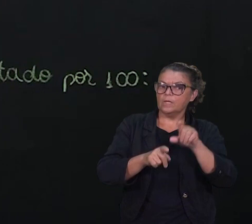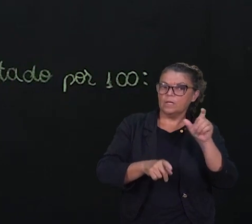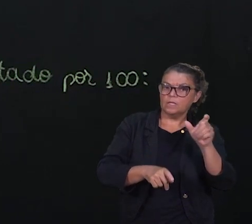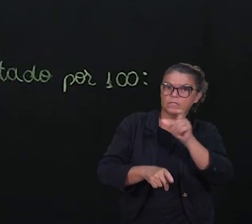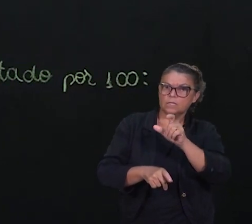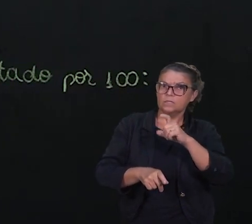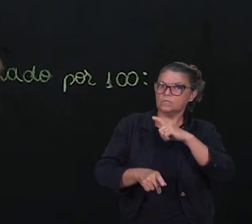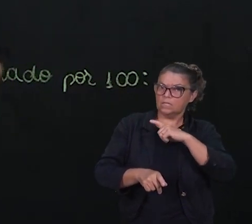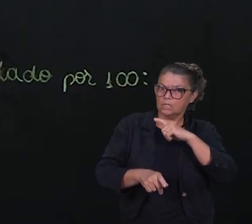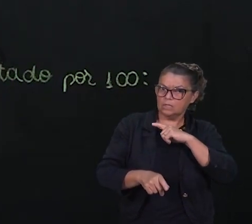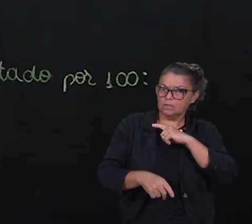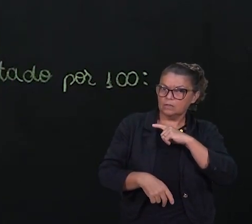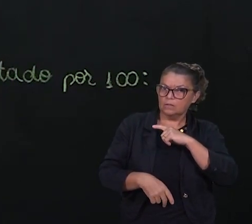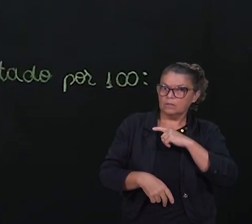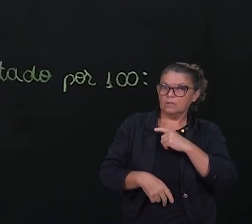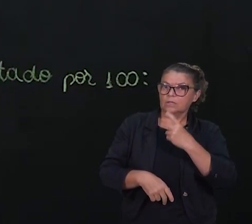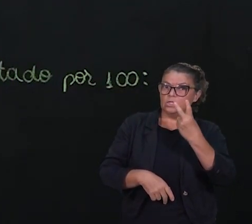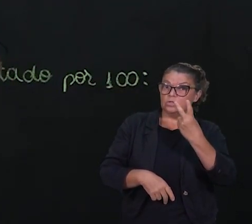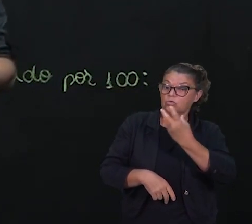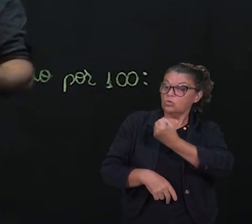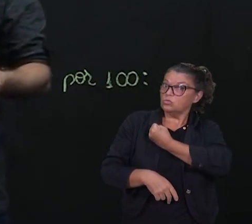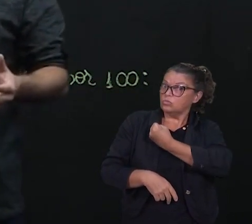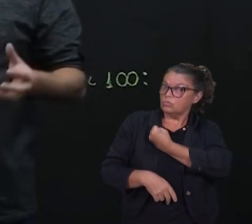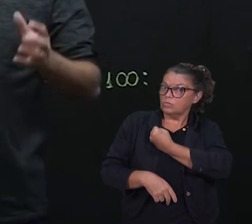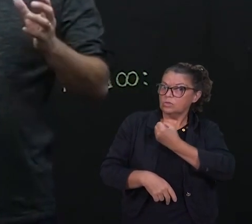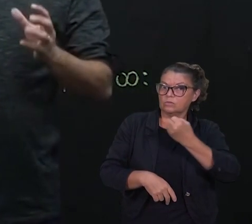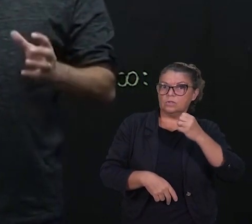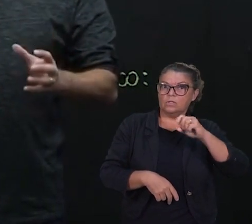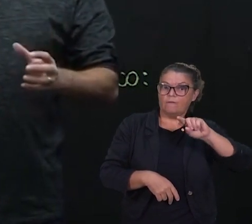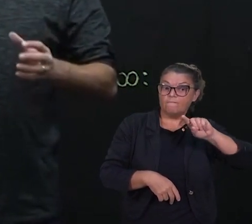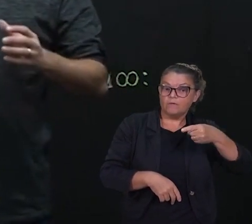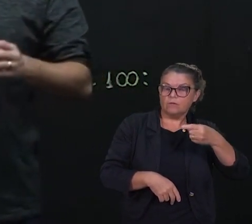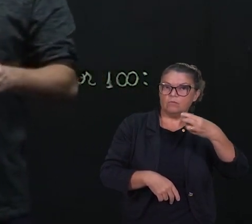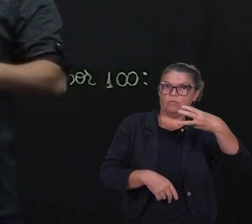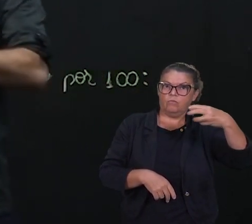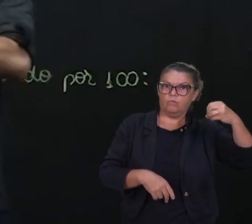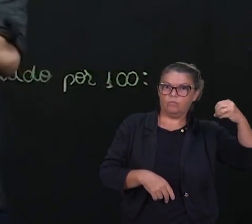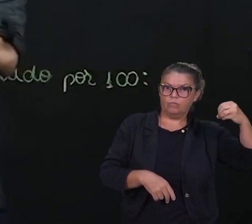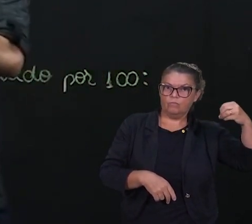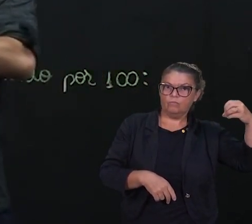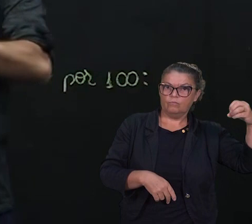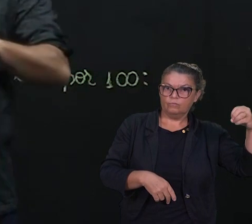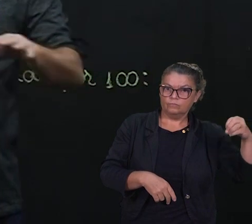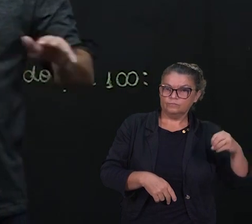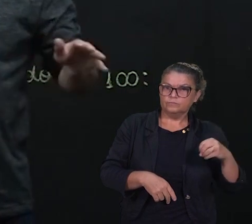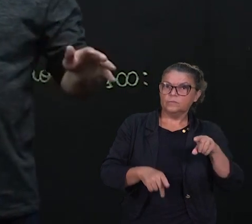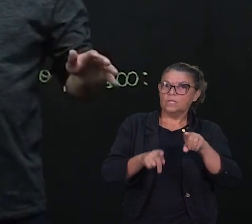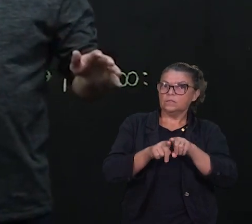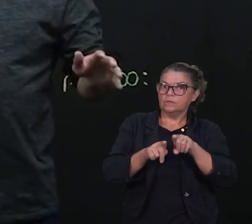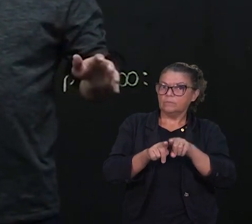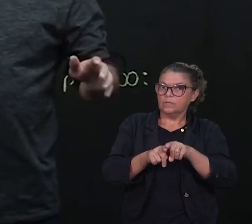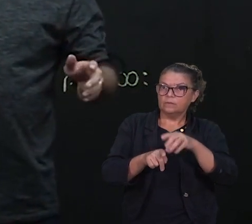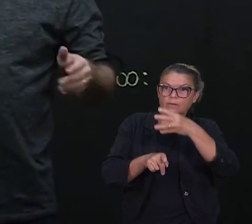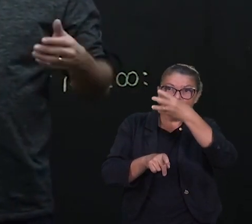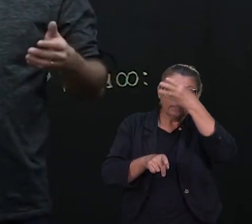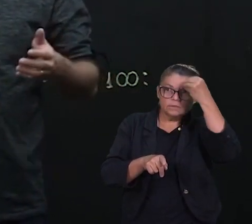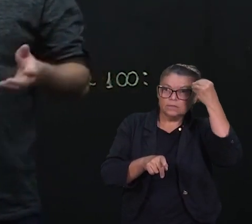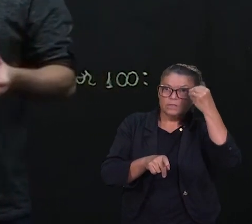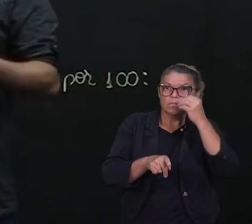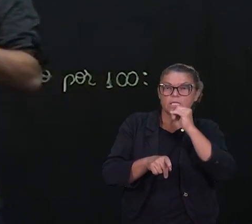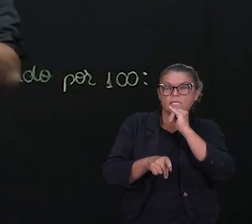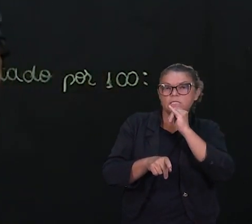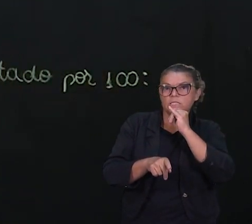esse valor também possui duas casas decimais, nós podemos com isso esquecer a parte decimal.